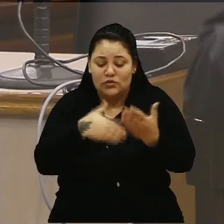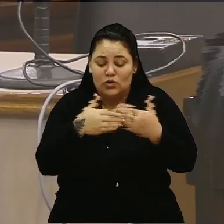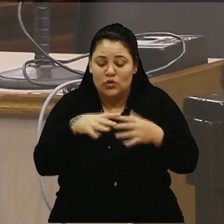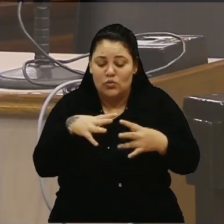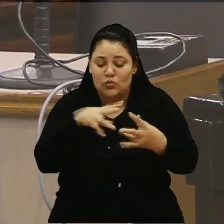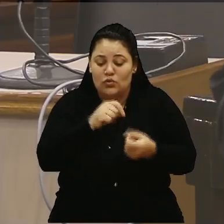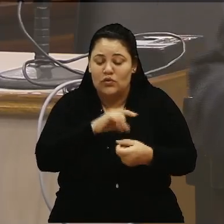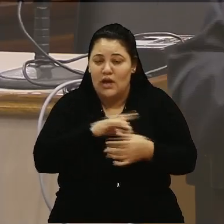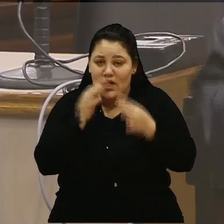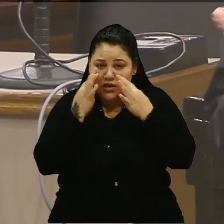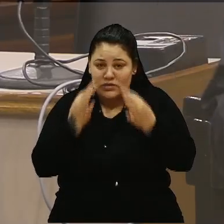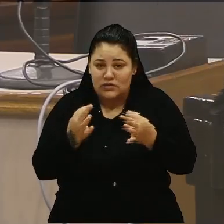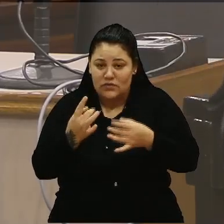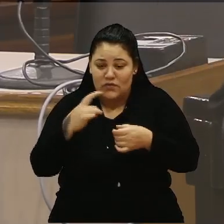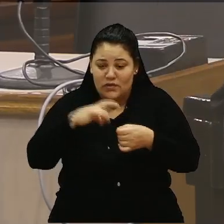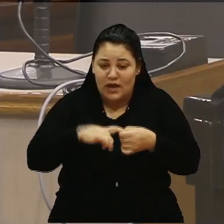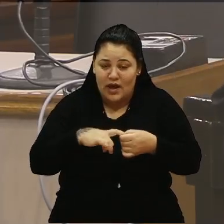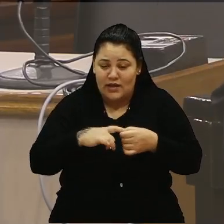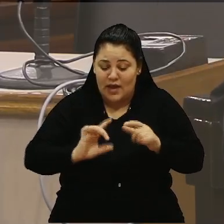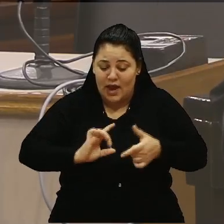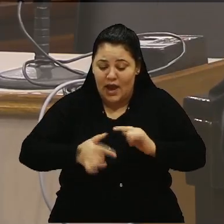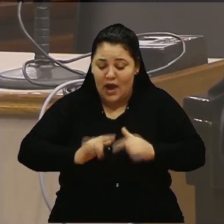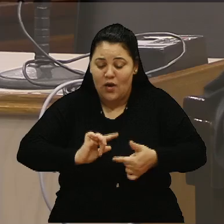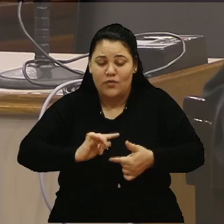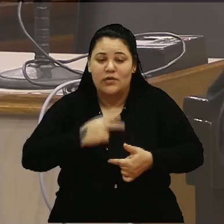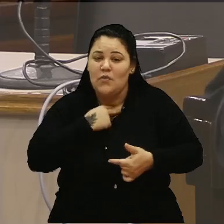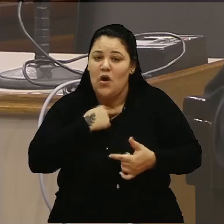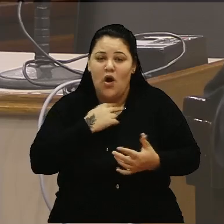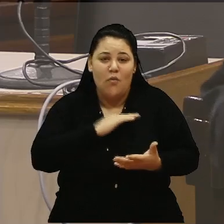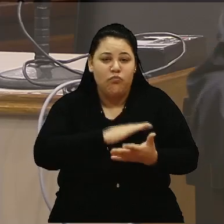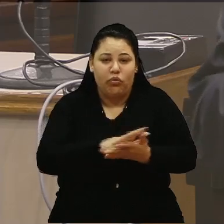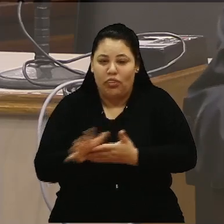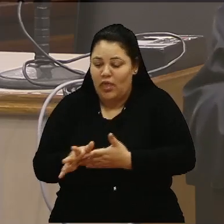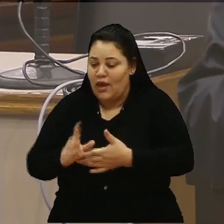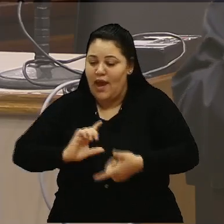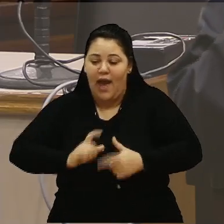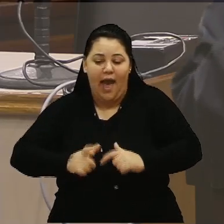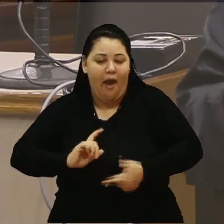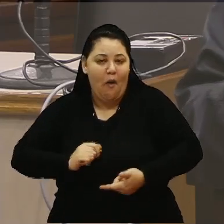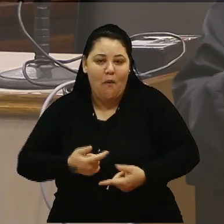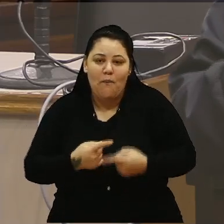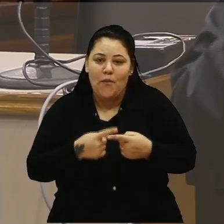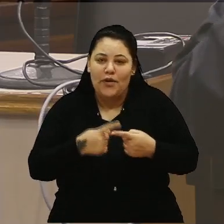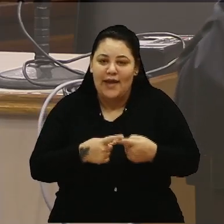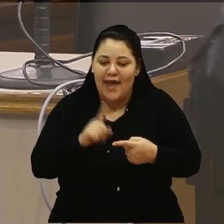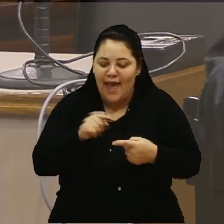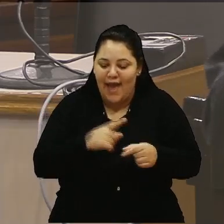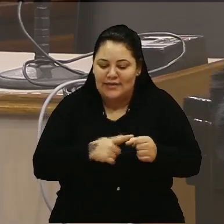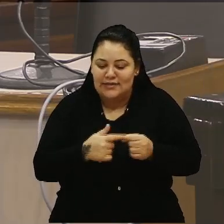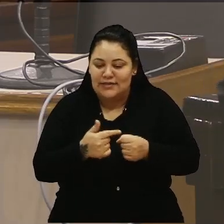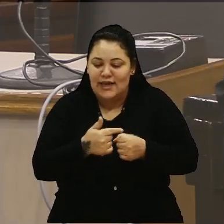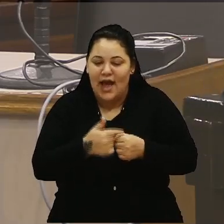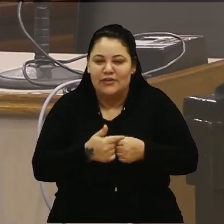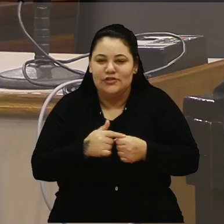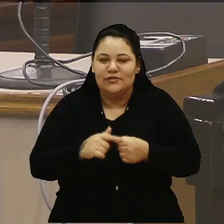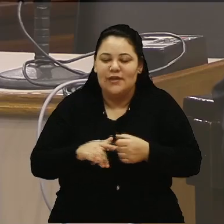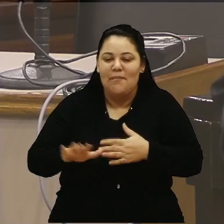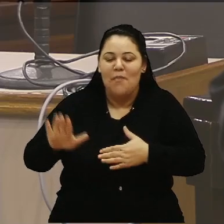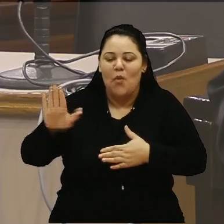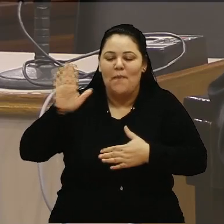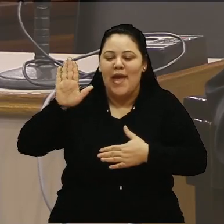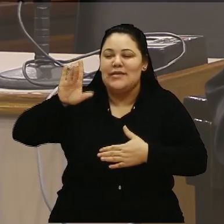atenção voltada para Israel e não podem terminar com Israel. Por quê? Porque é a cidade da promessa de